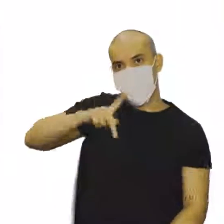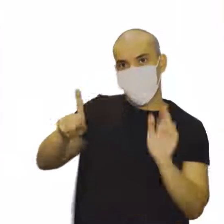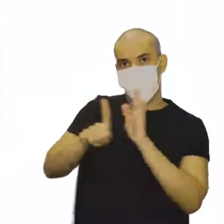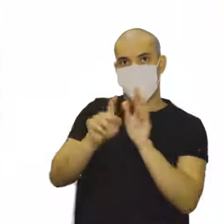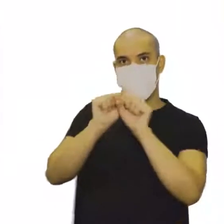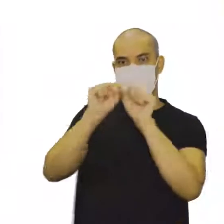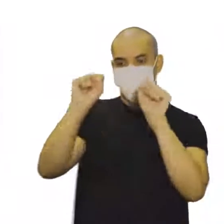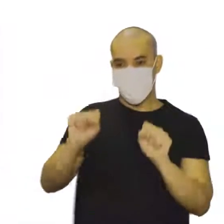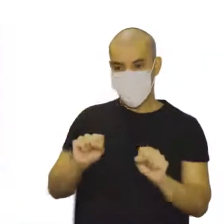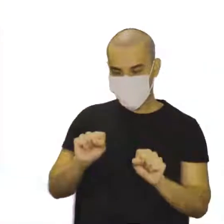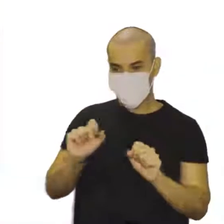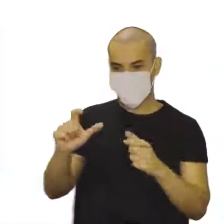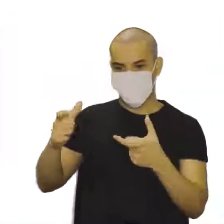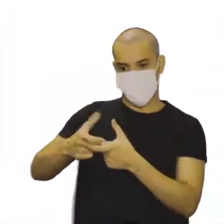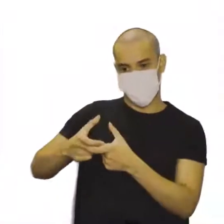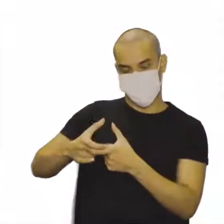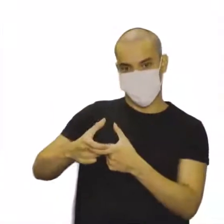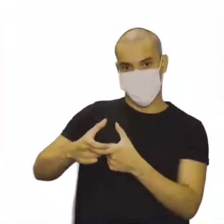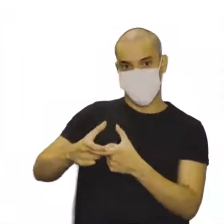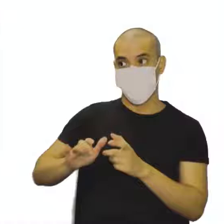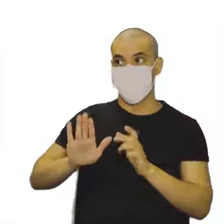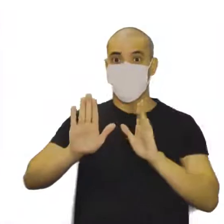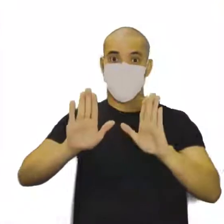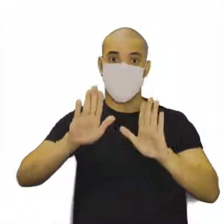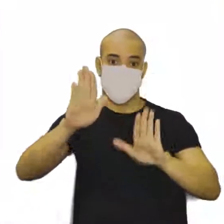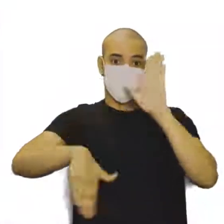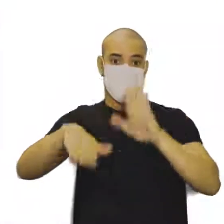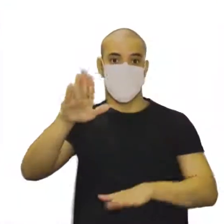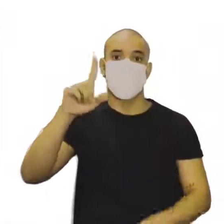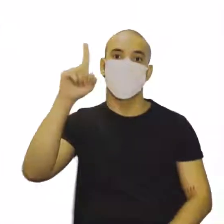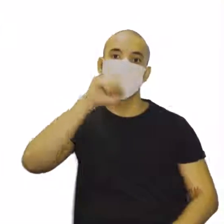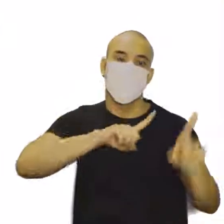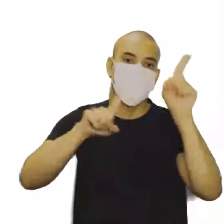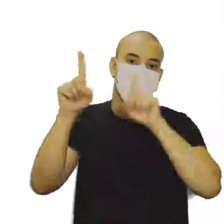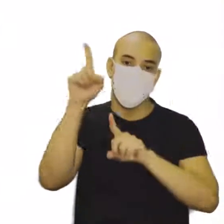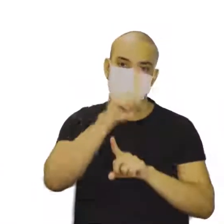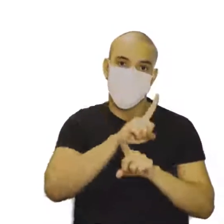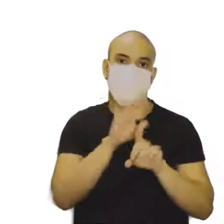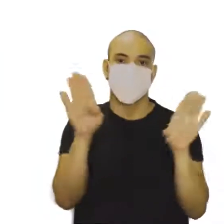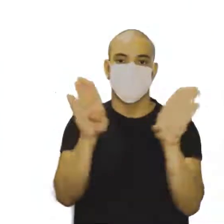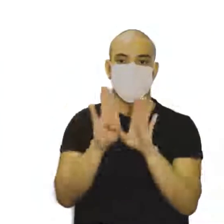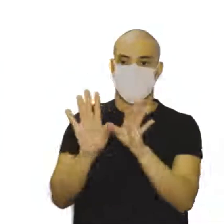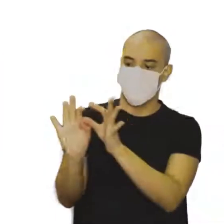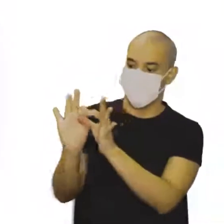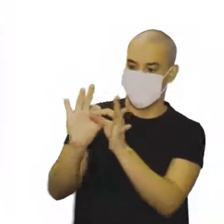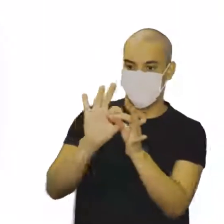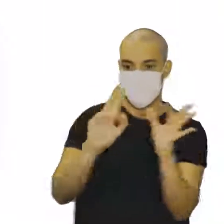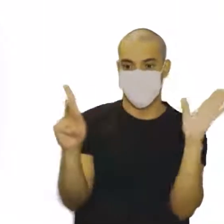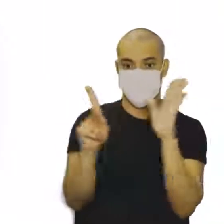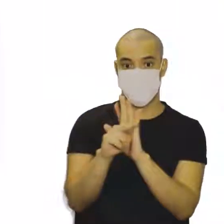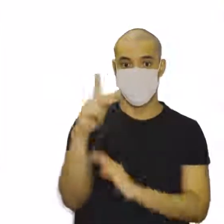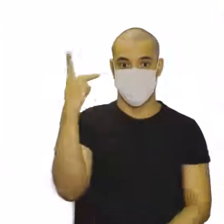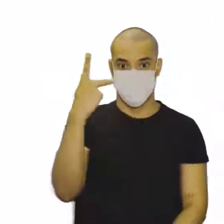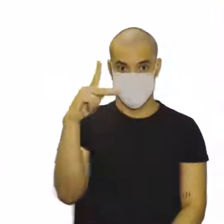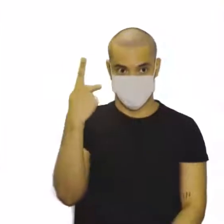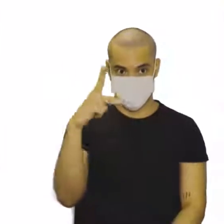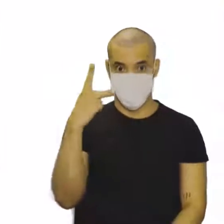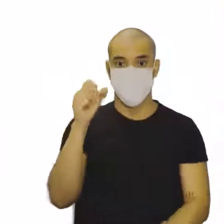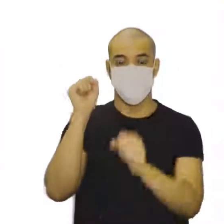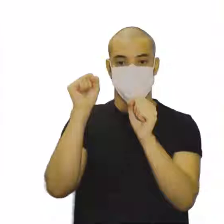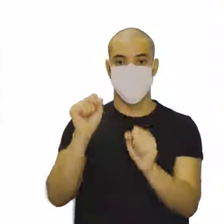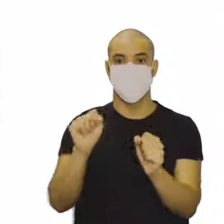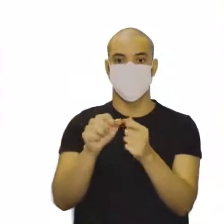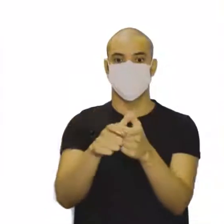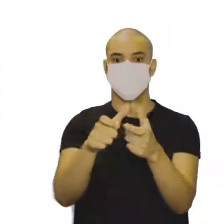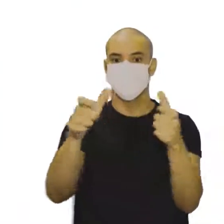sistema isolado e pequeno, mas, dependendo dessa falha, dependendo do contexto que você está considerando, isso